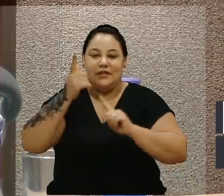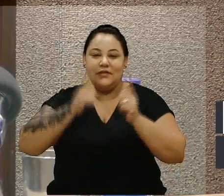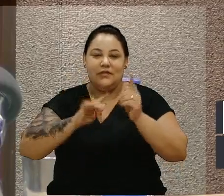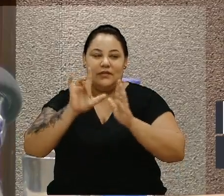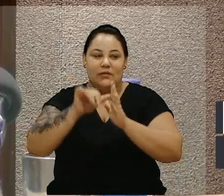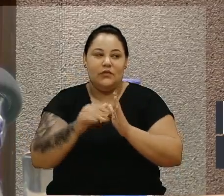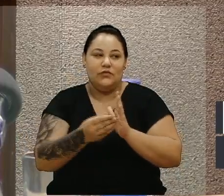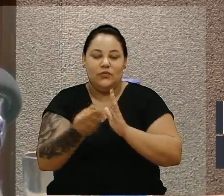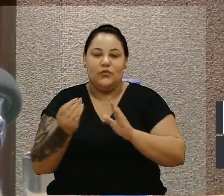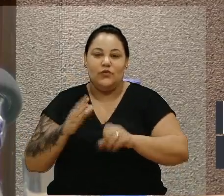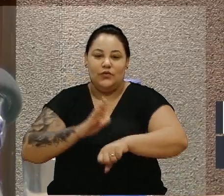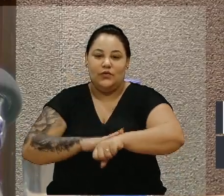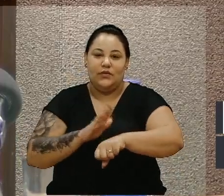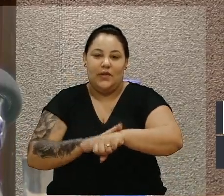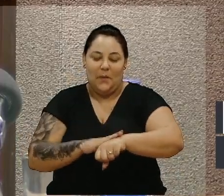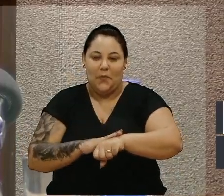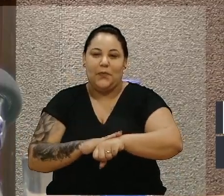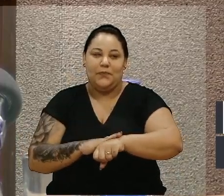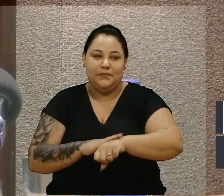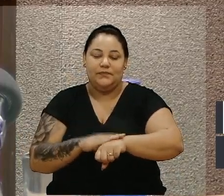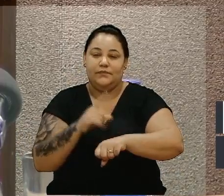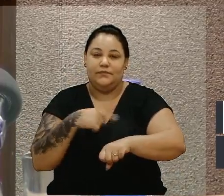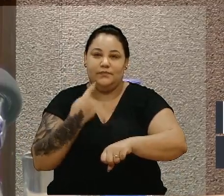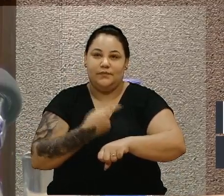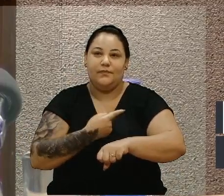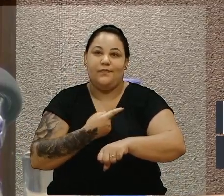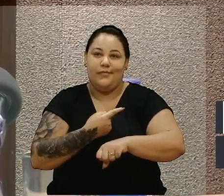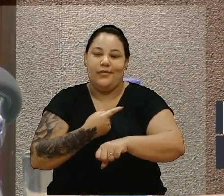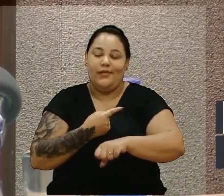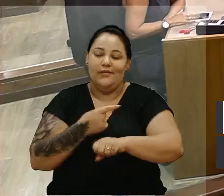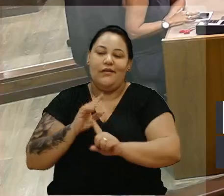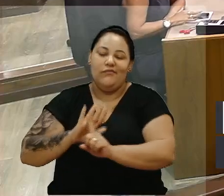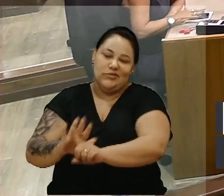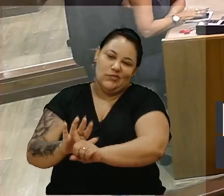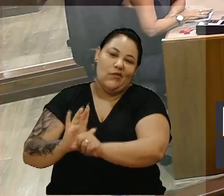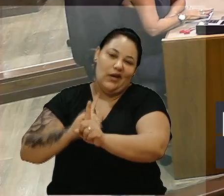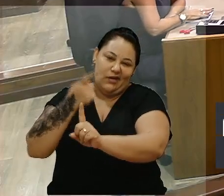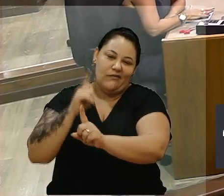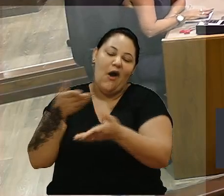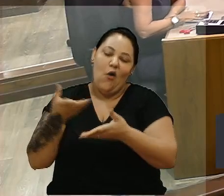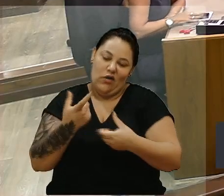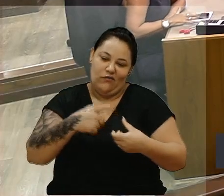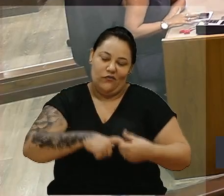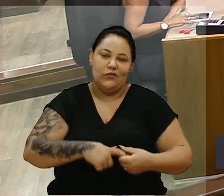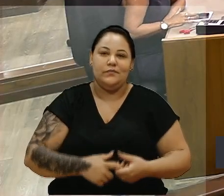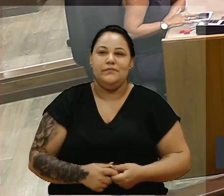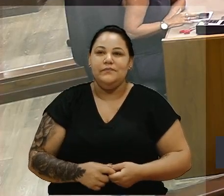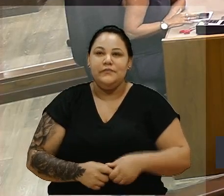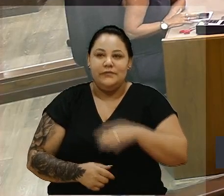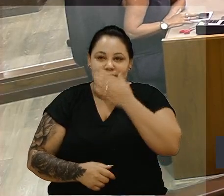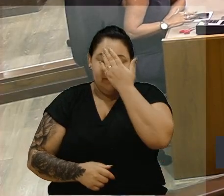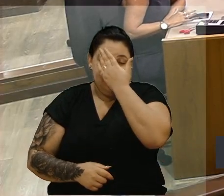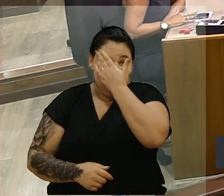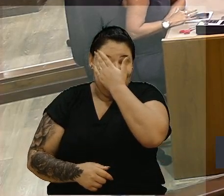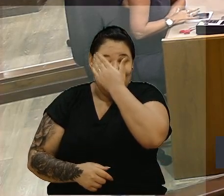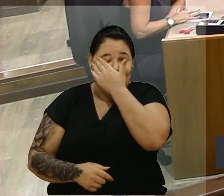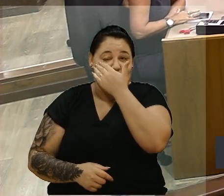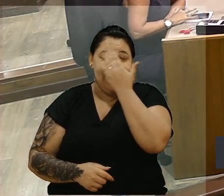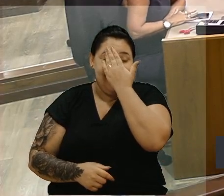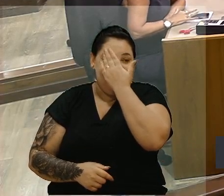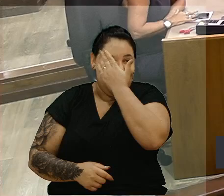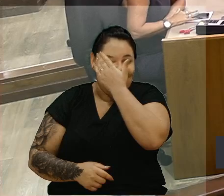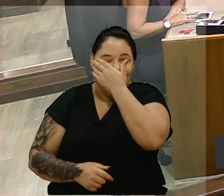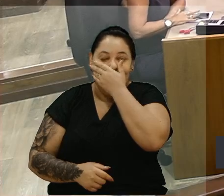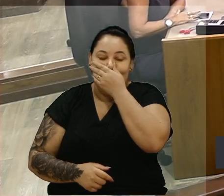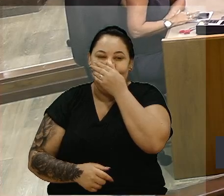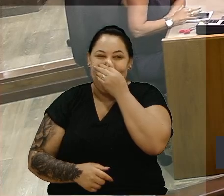né, onde esse pessoal foi escanteado, né? Obrigado, vereador. Obrigado, vereador Eloy. Segue em declaração de líder da bancada do PT da tribuna, o vereador Lucas Carinhato.